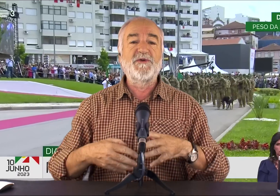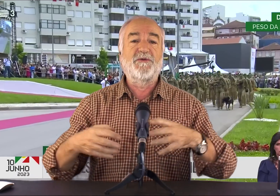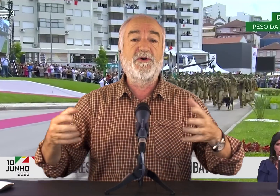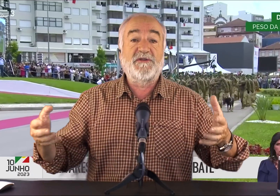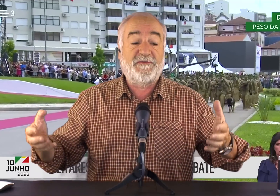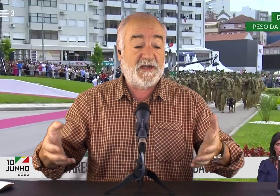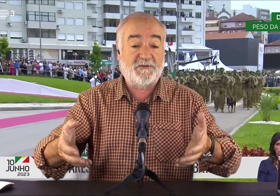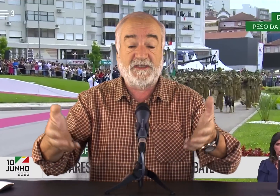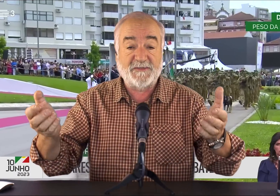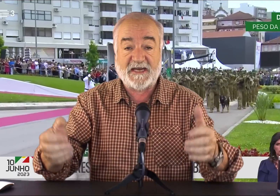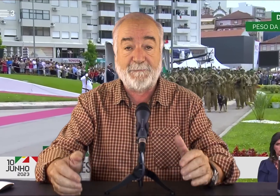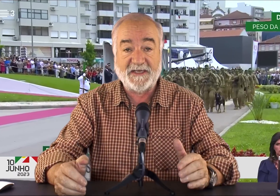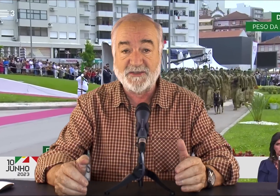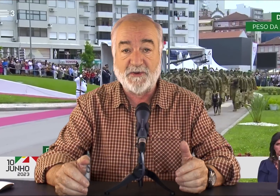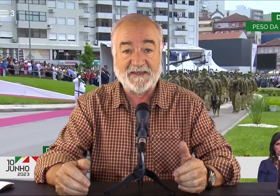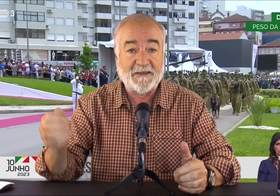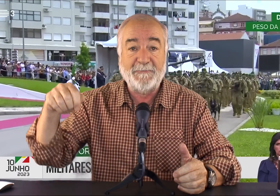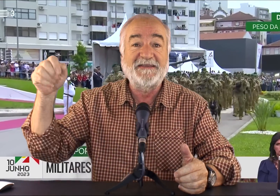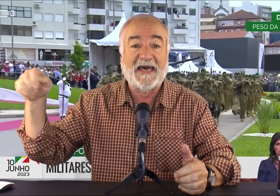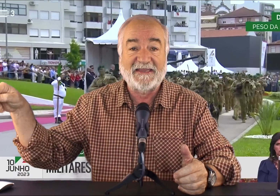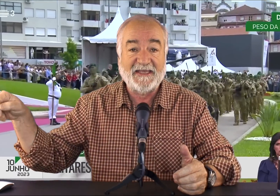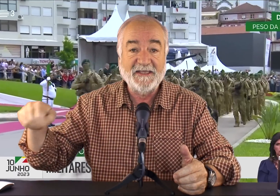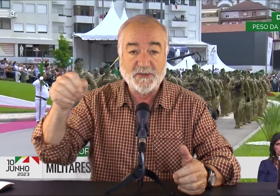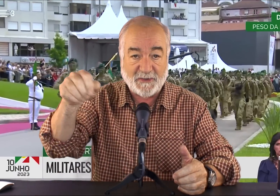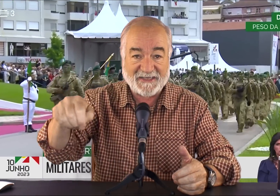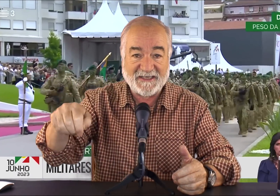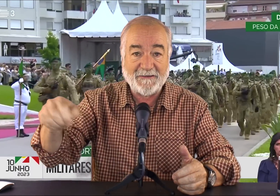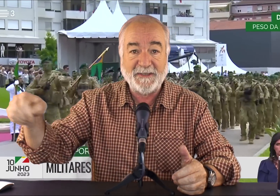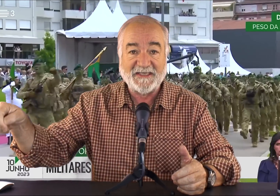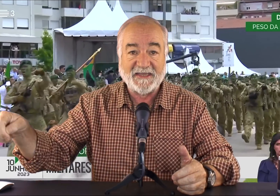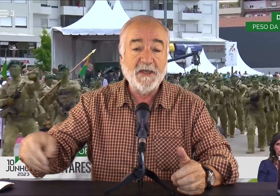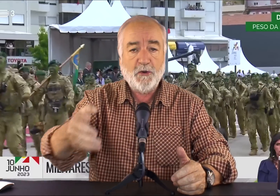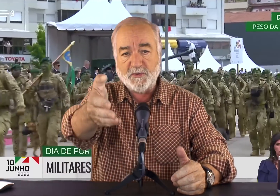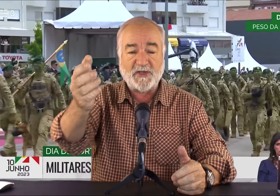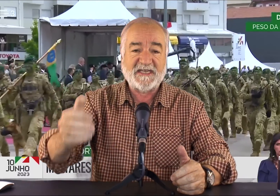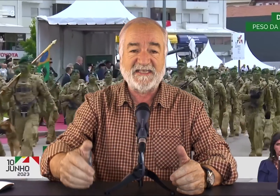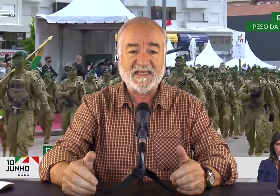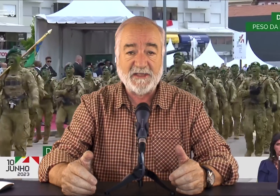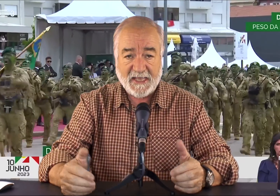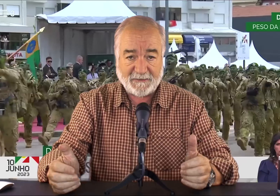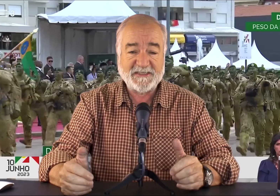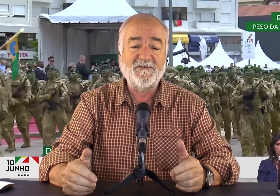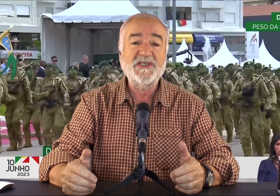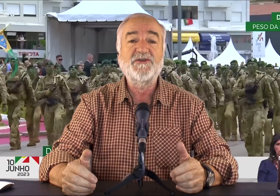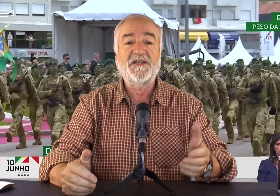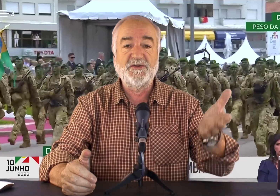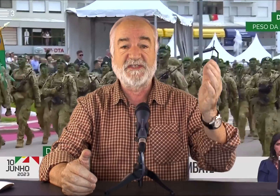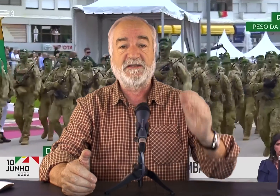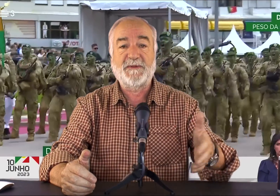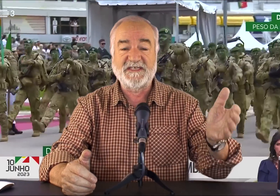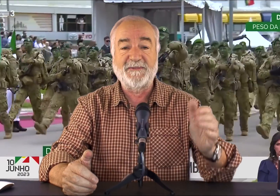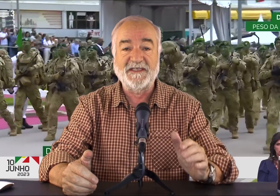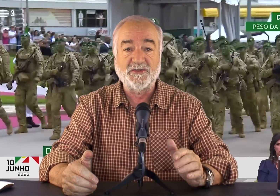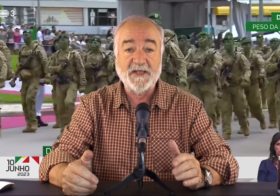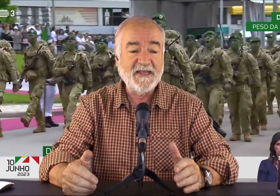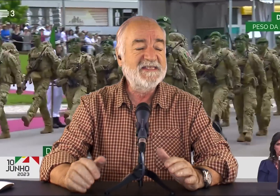tínhamos uma coisa muito boa quando afinal que tínhamos era apenas sucata pintada sucata pintada como Escócia era sete também assassinados